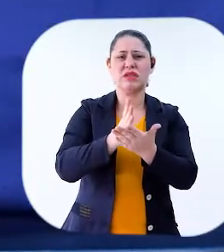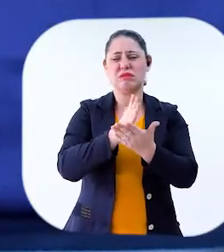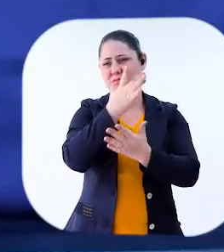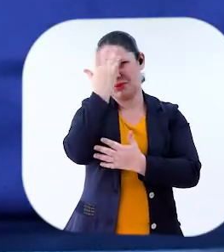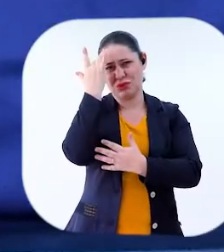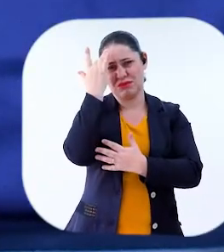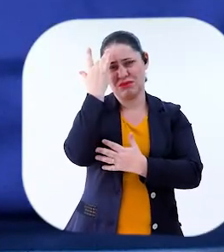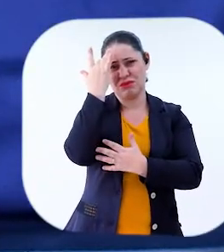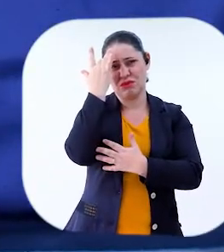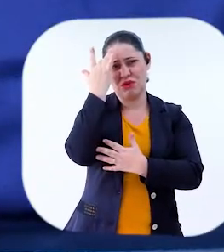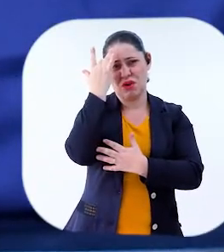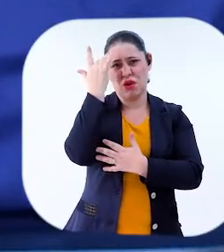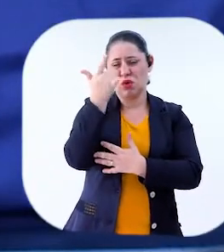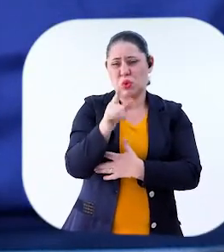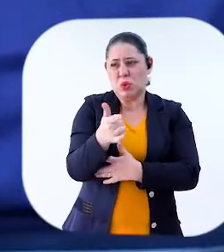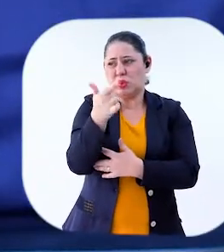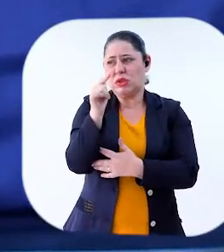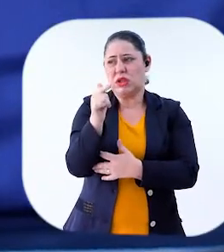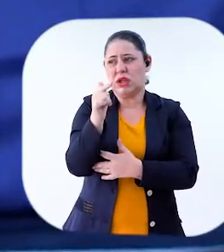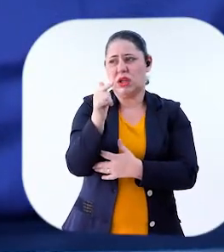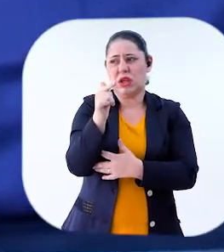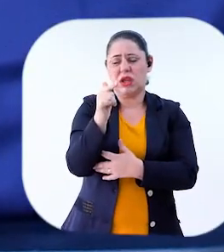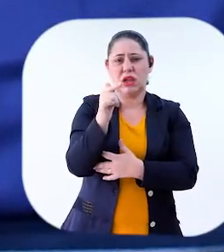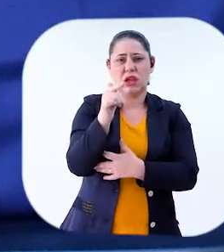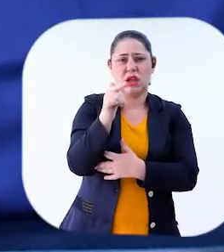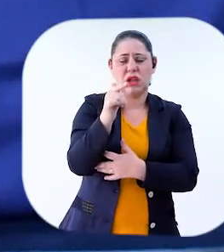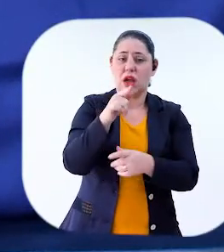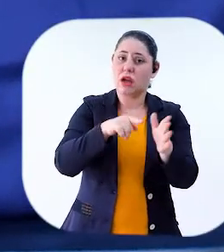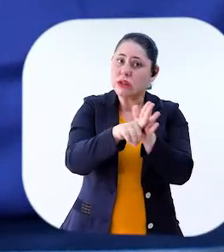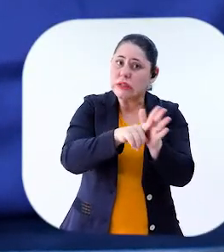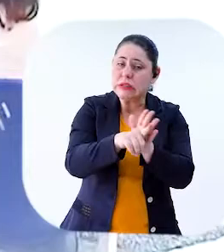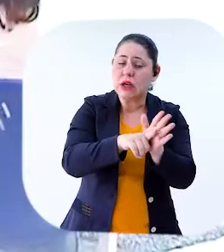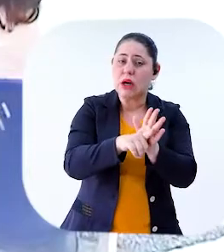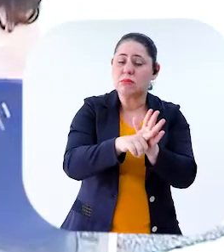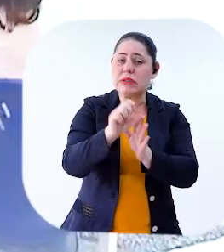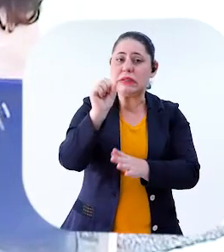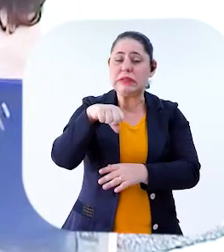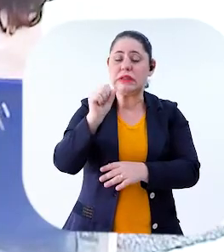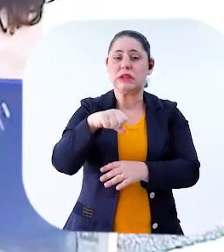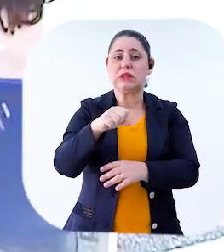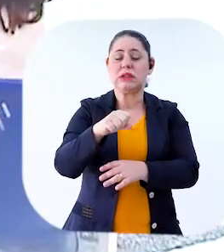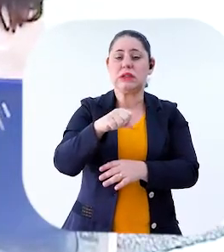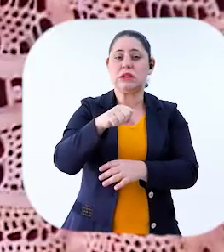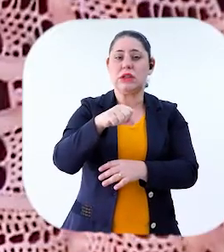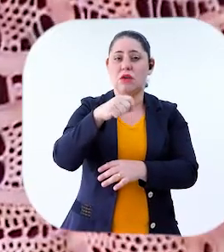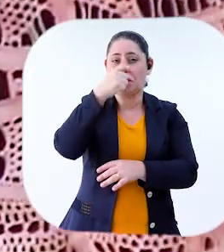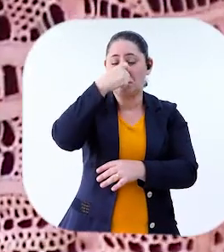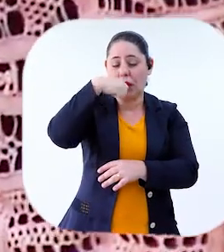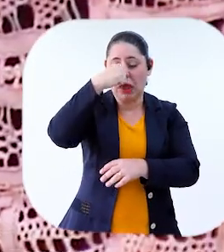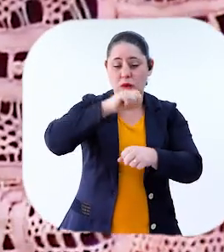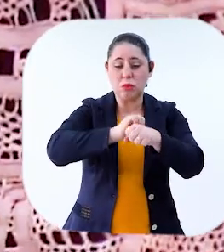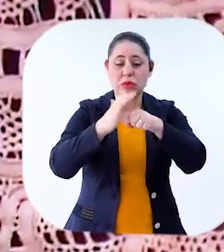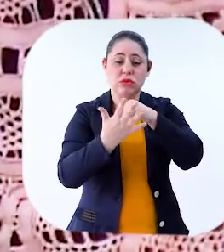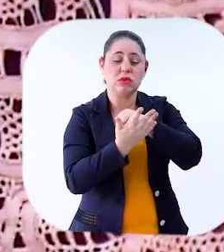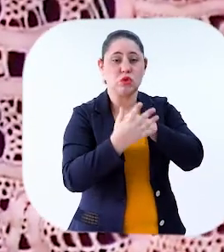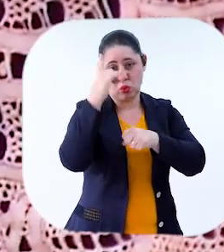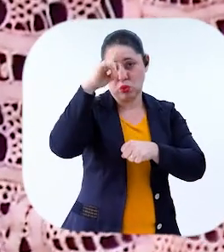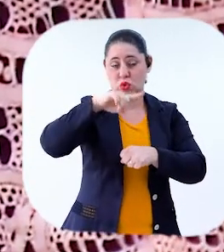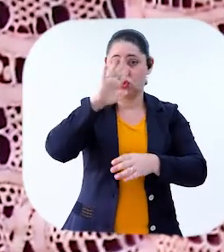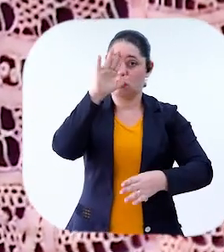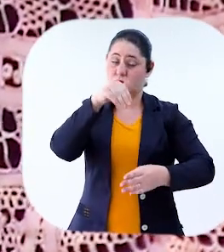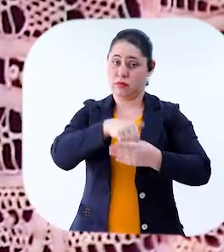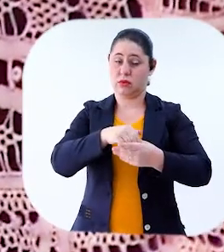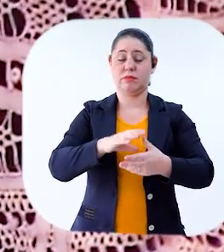cara não está nem com um diagnóstico positivo, mas ele teme ser infectado com esse vírus aí no dia da